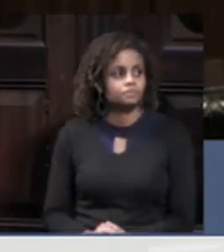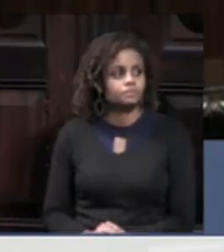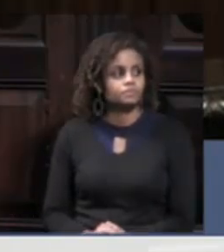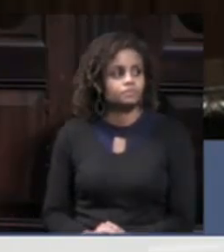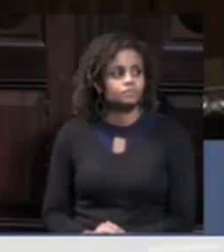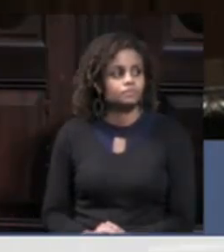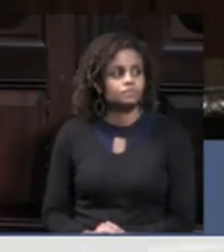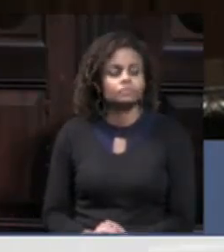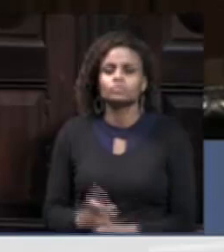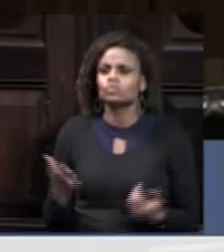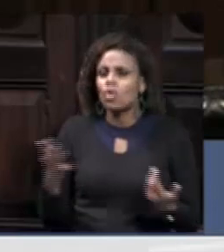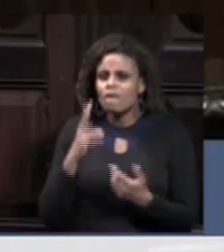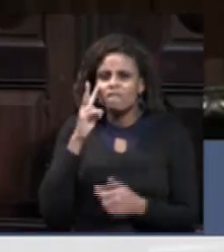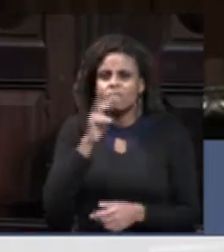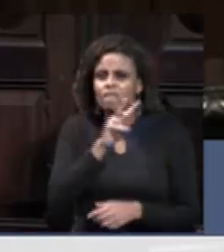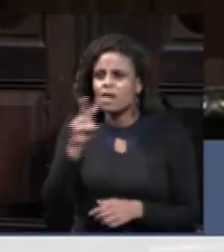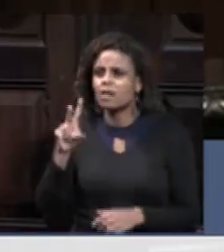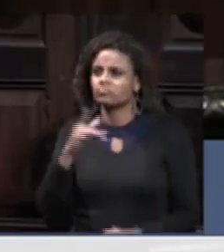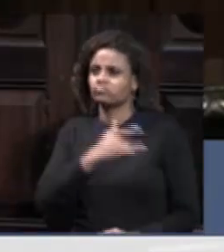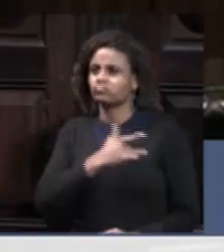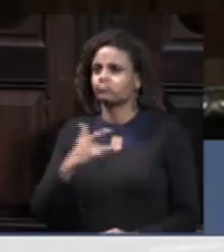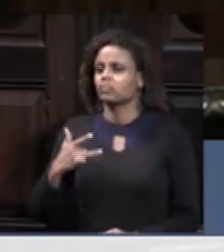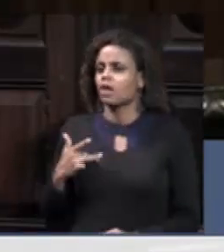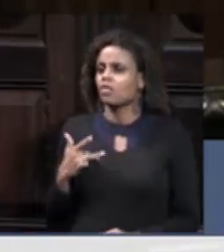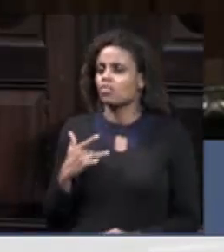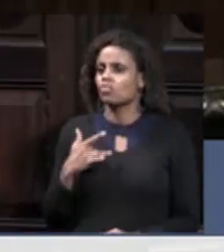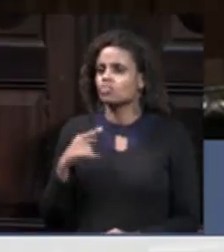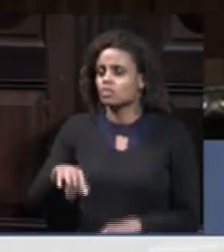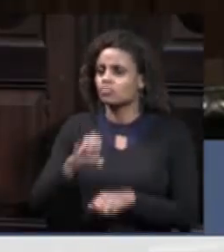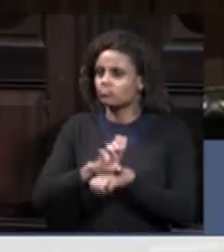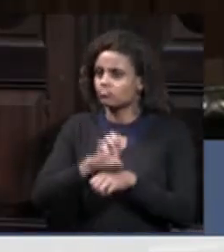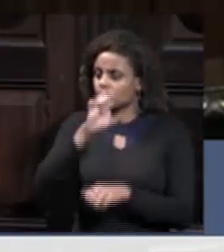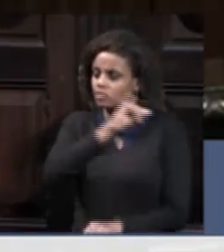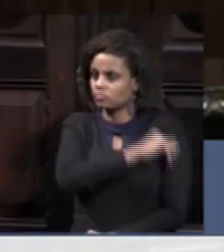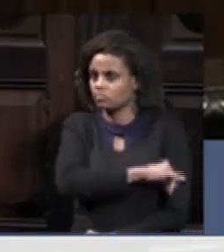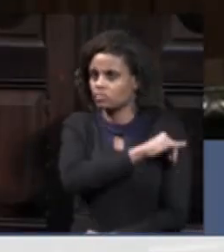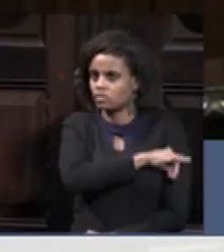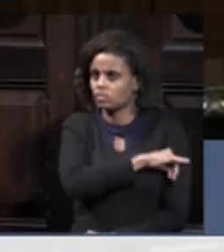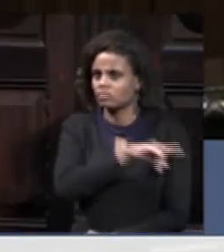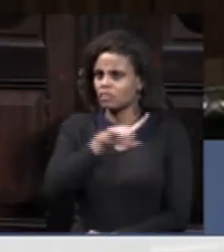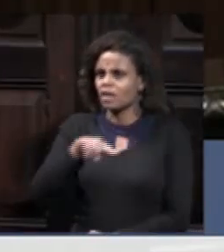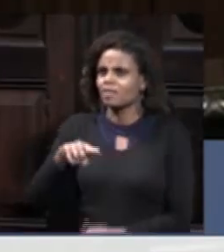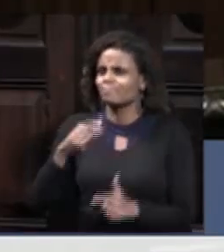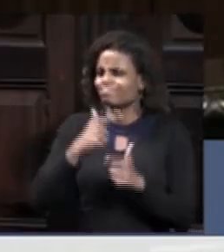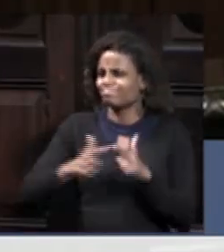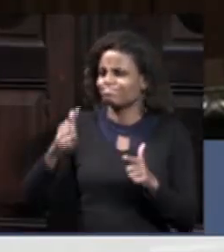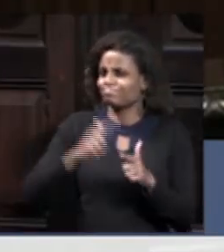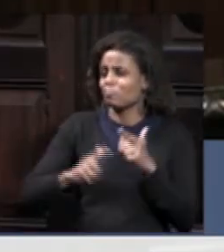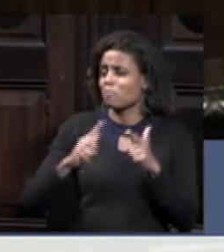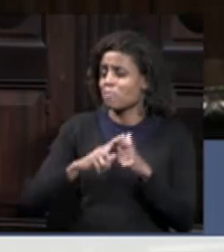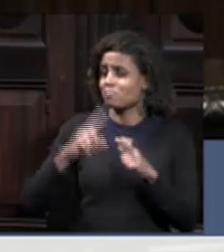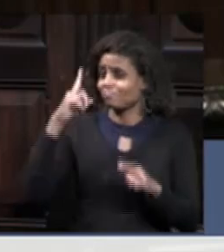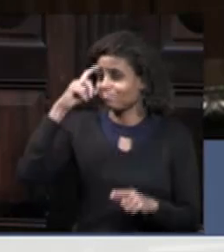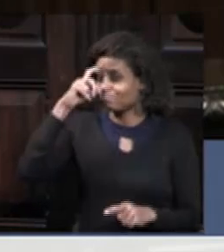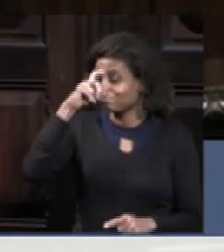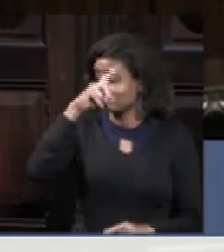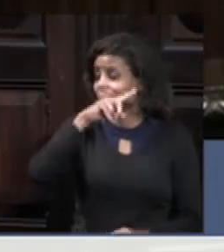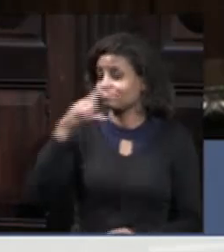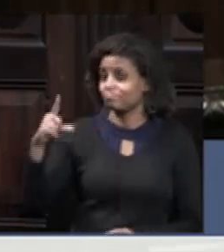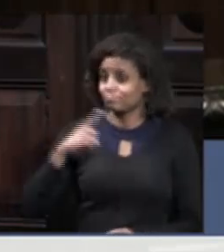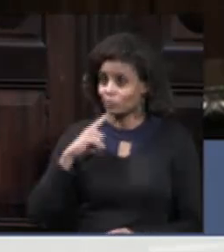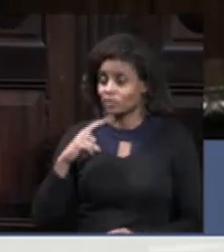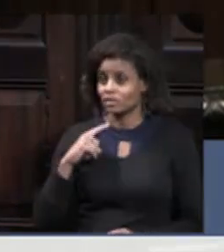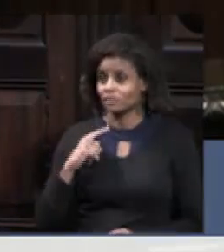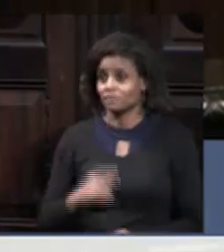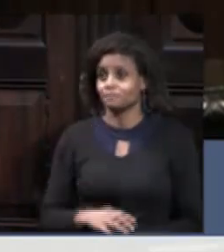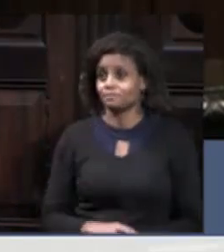Situação de saúde no estado do Rio de Janeiro enfrenta, como sabemos, as maiores adversidades. O